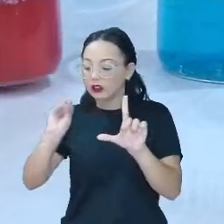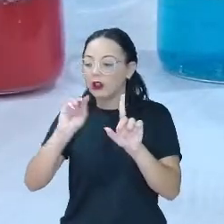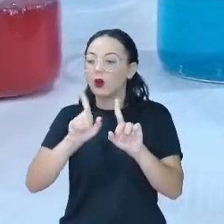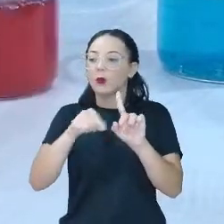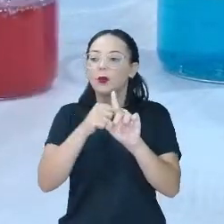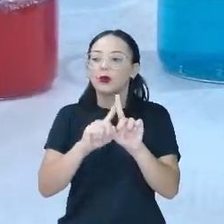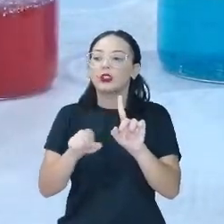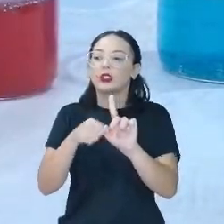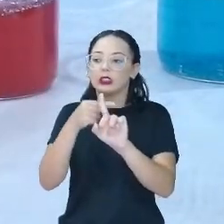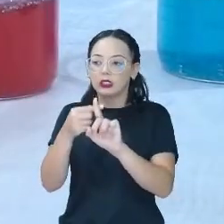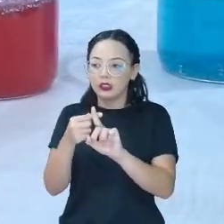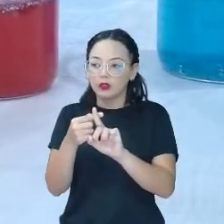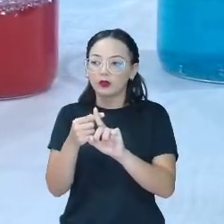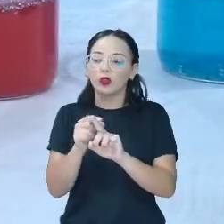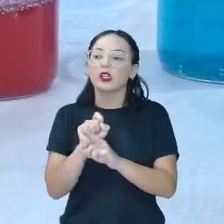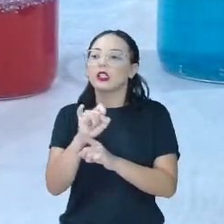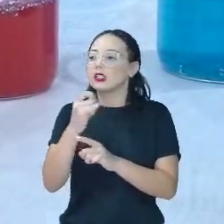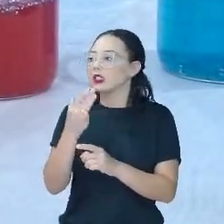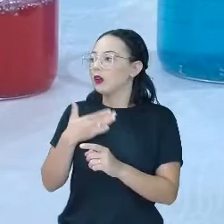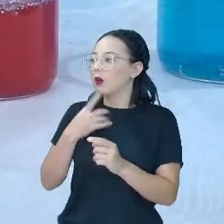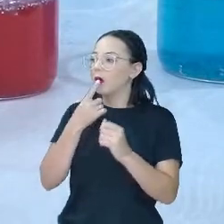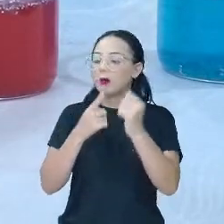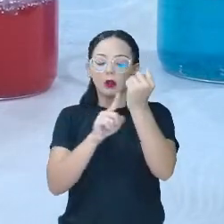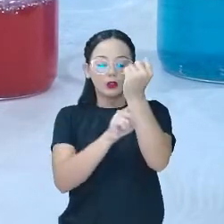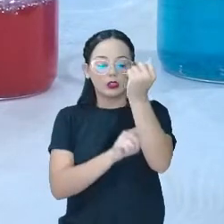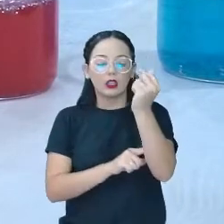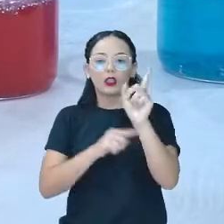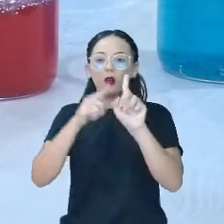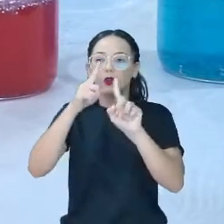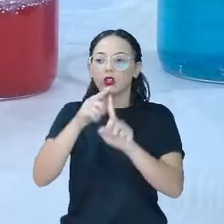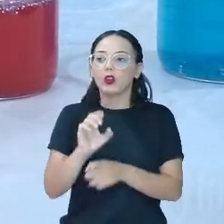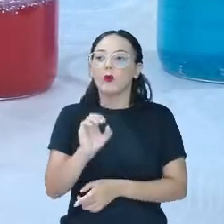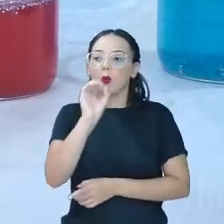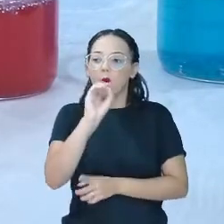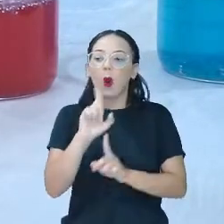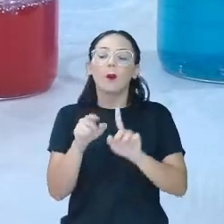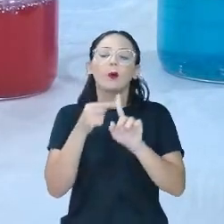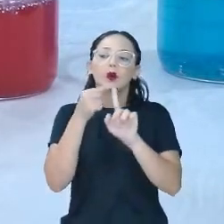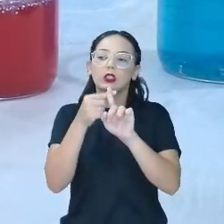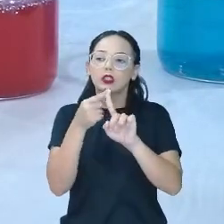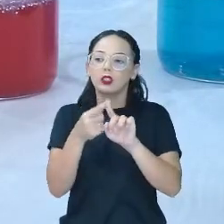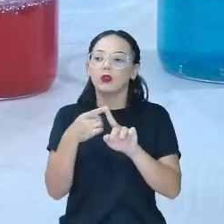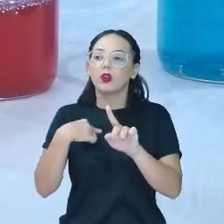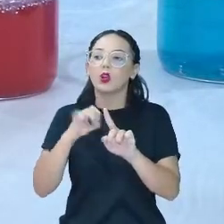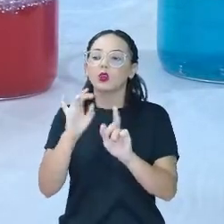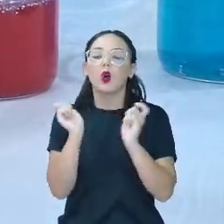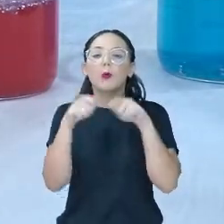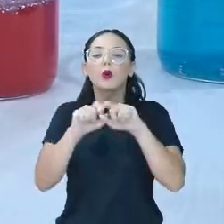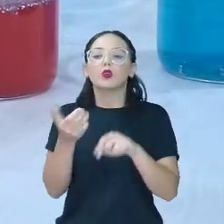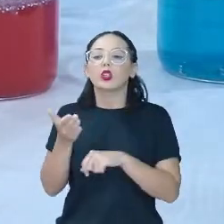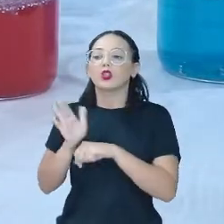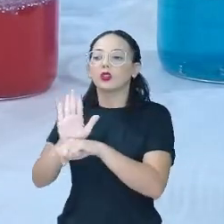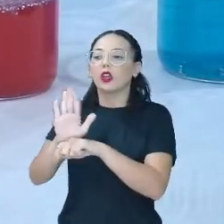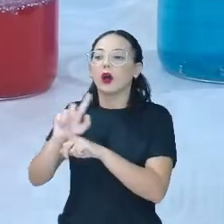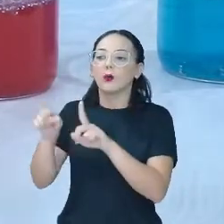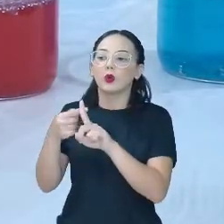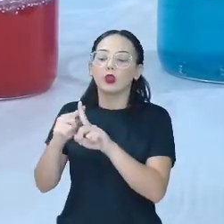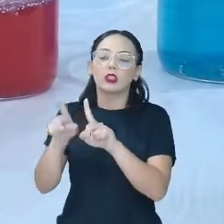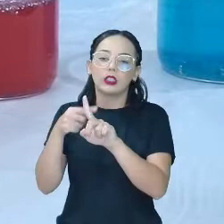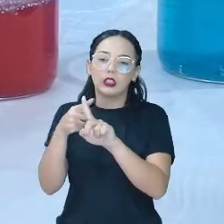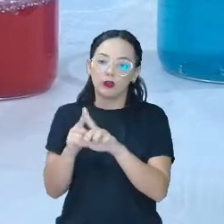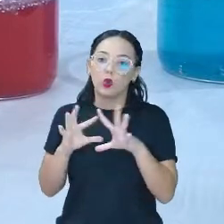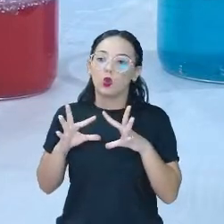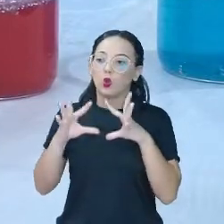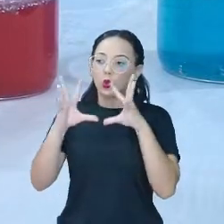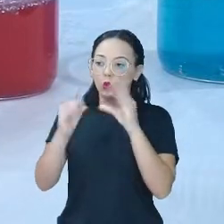positivo, né? Se o meu sangue é o tipo O positivo, eu só posso doar para positivos.